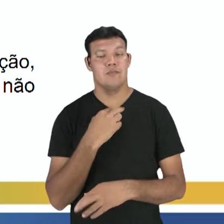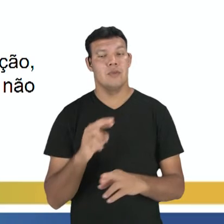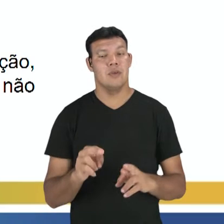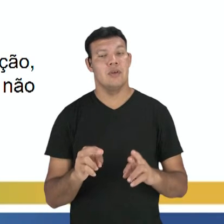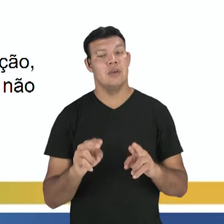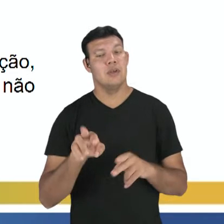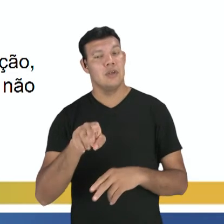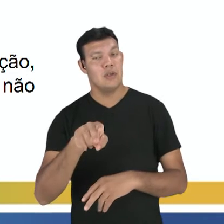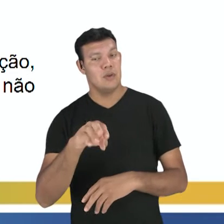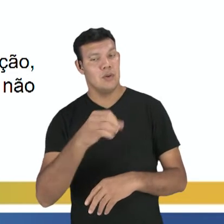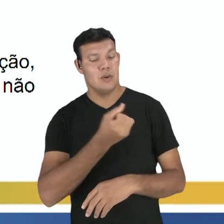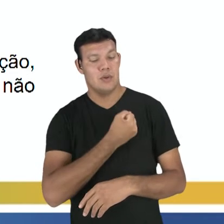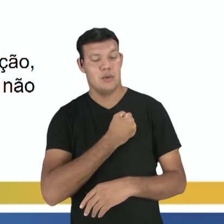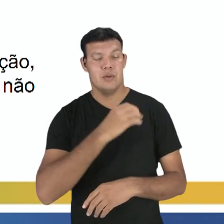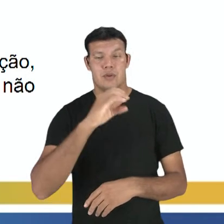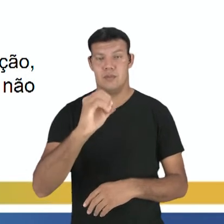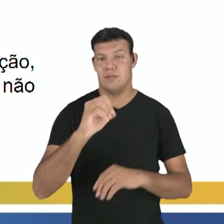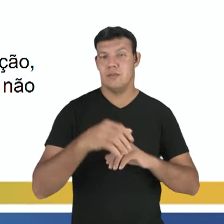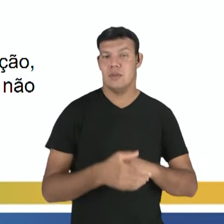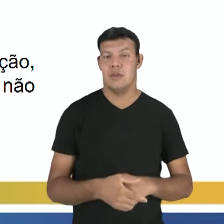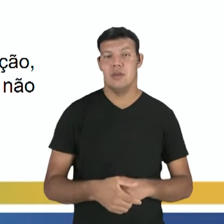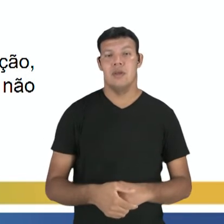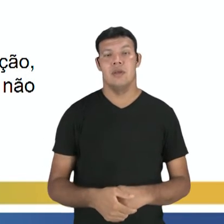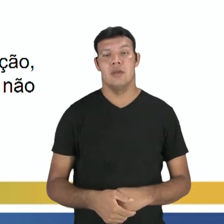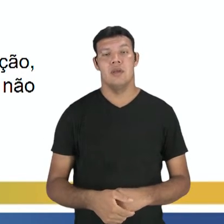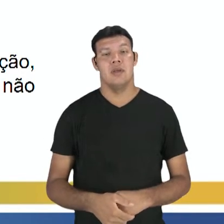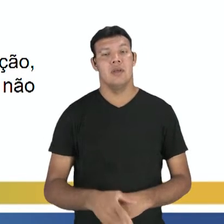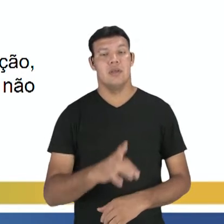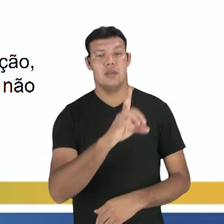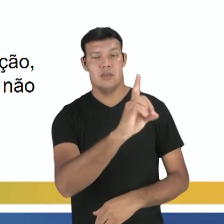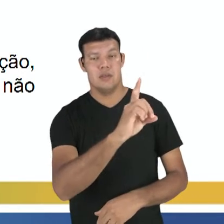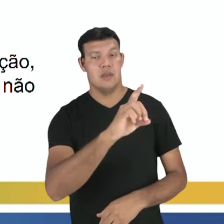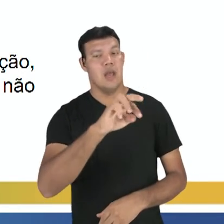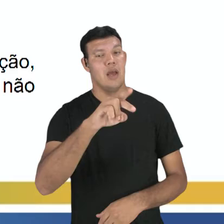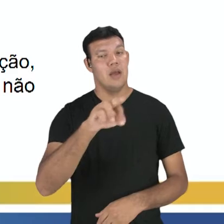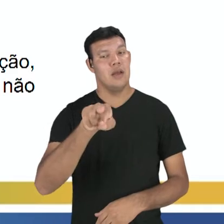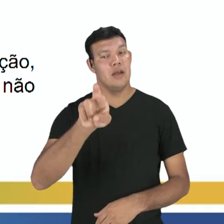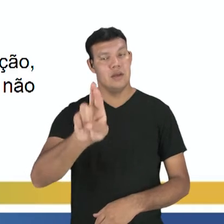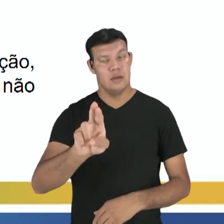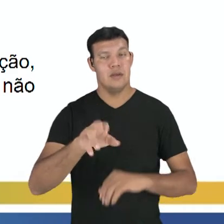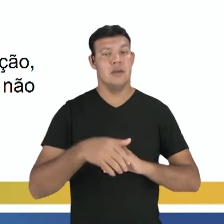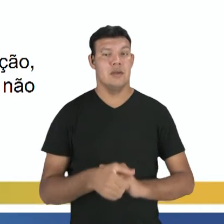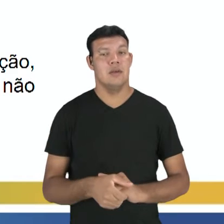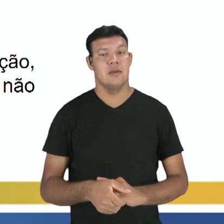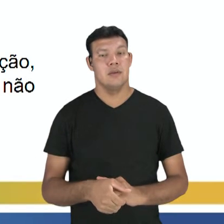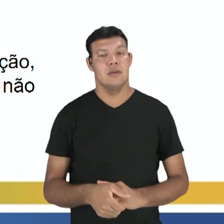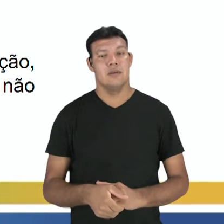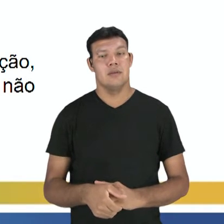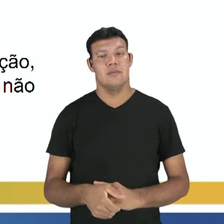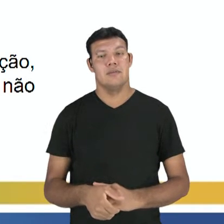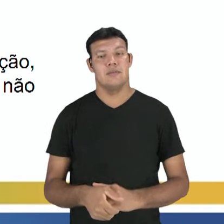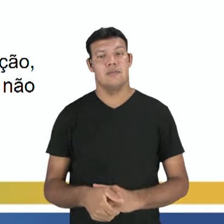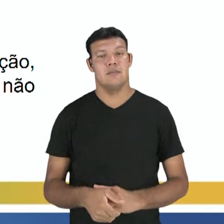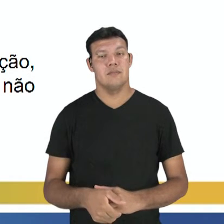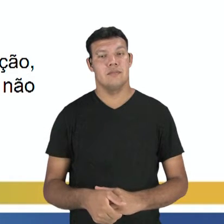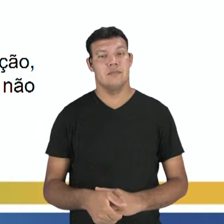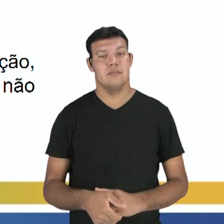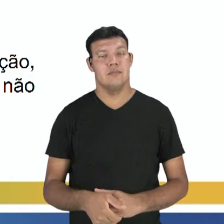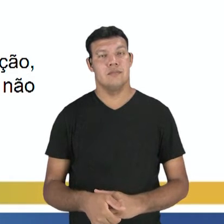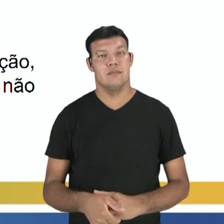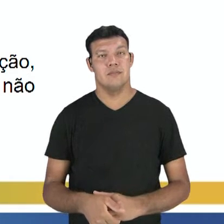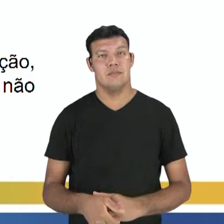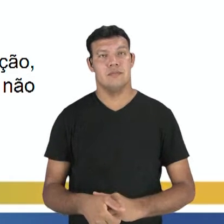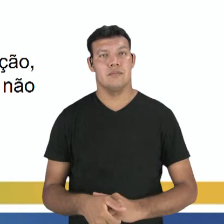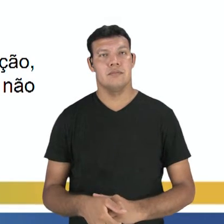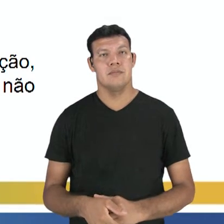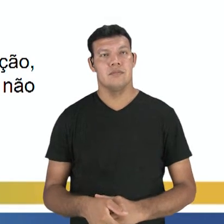domínio da função é igual a R, tá? E aquele asterisco lá em cima, ó, sem o zero,